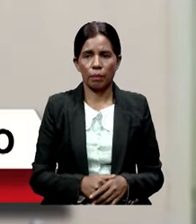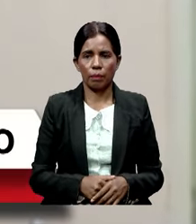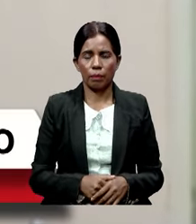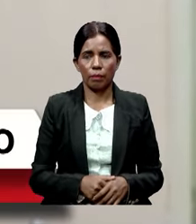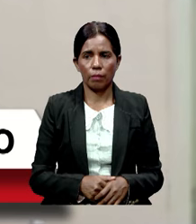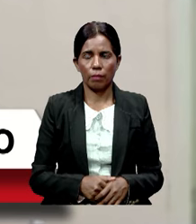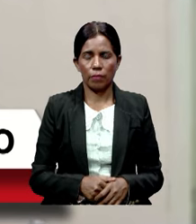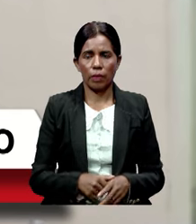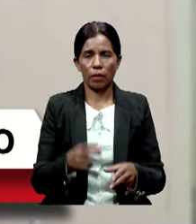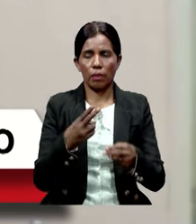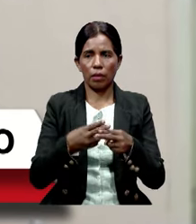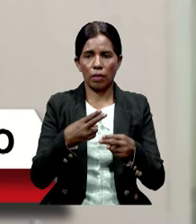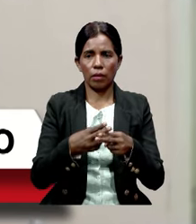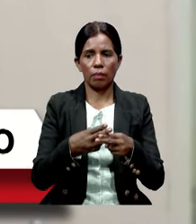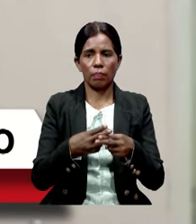O inicial